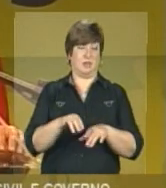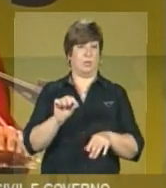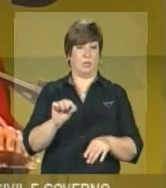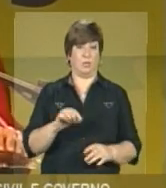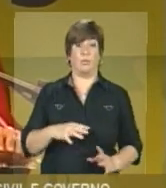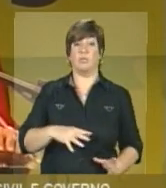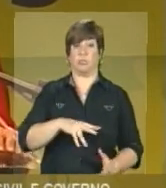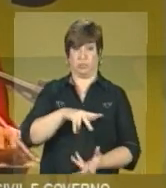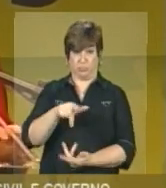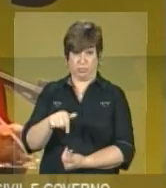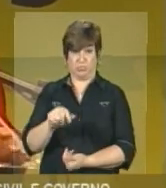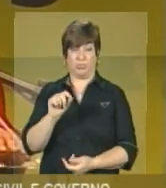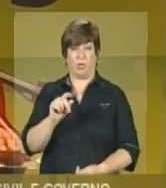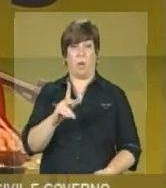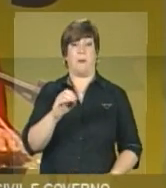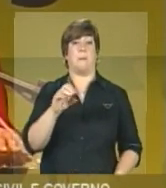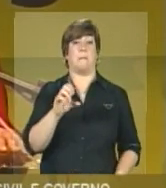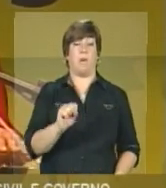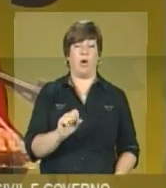mundo do